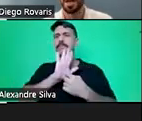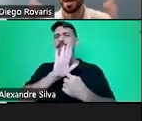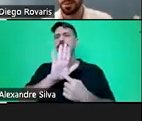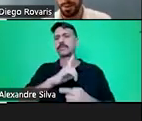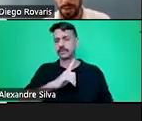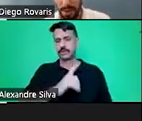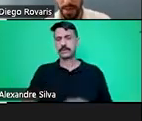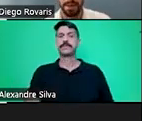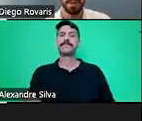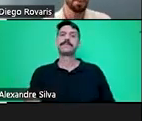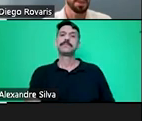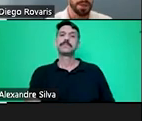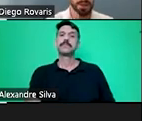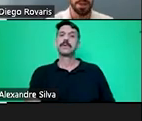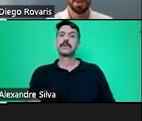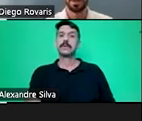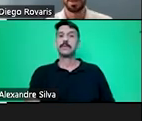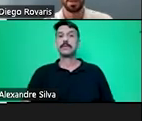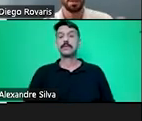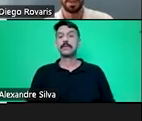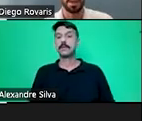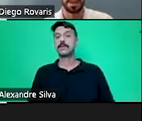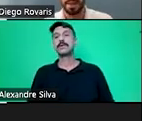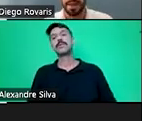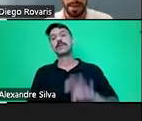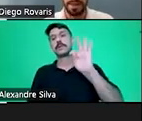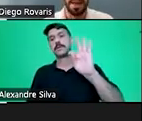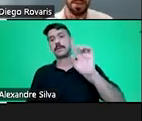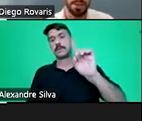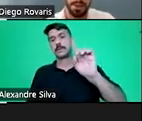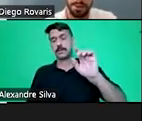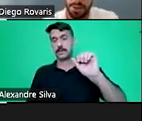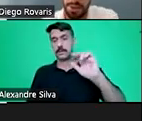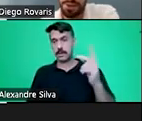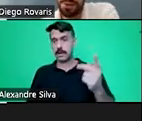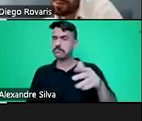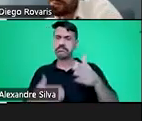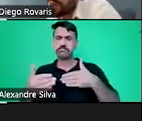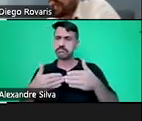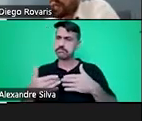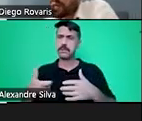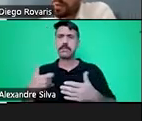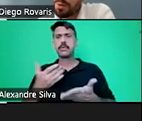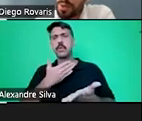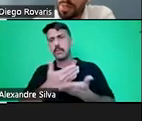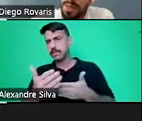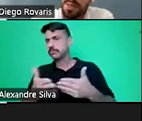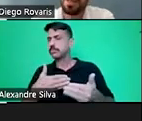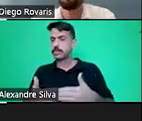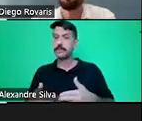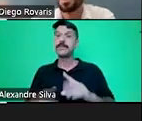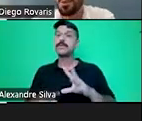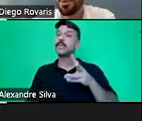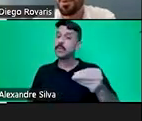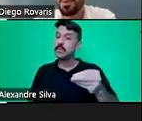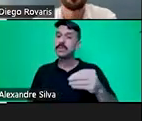aqui de casos de TDAH, independente assim, da idade de início. Então, o que tudo isso quer dizer?